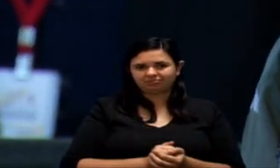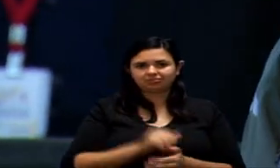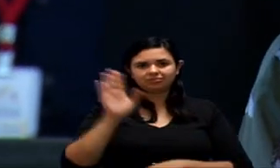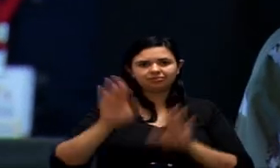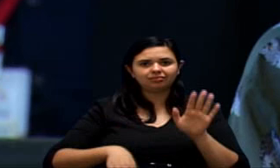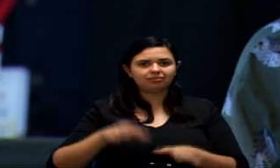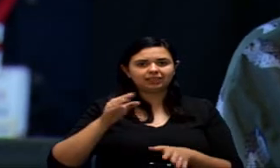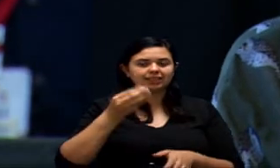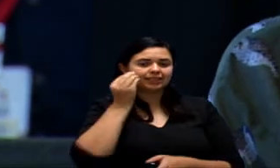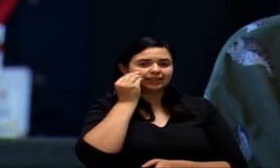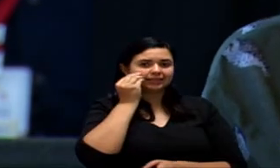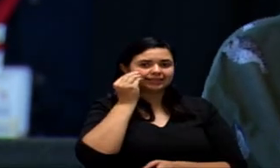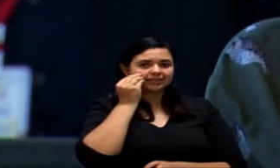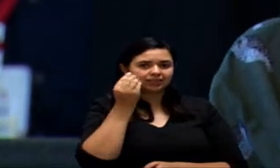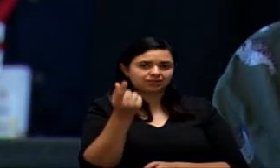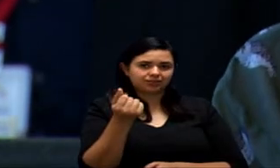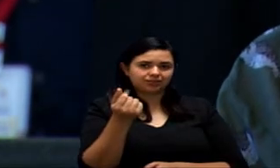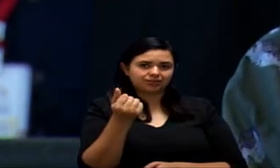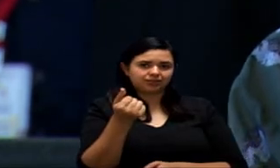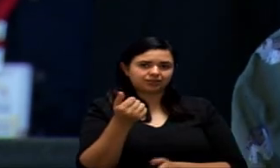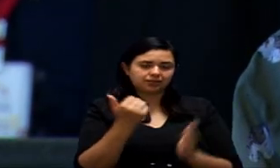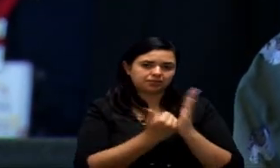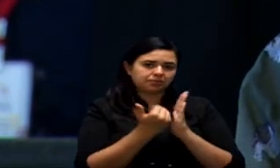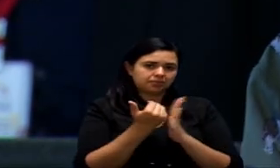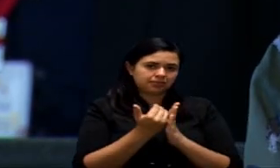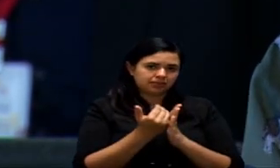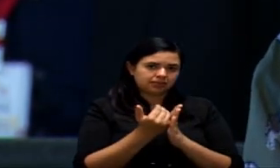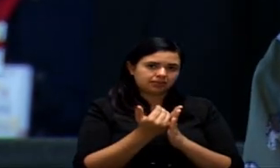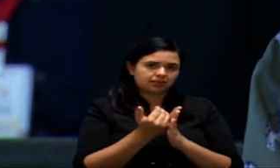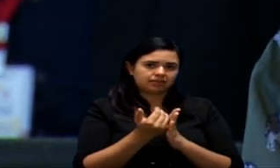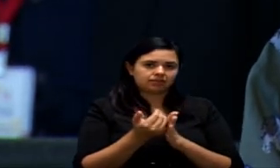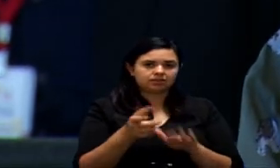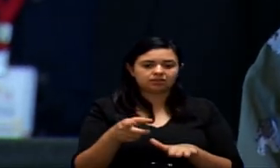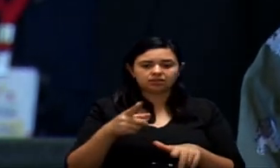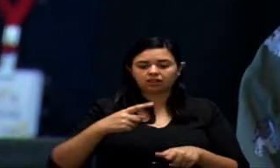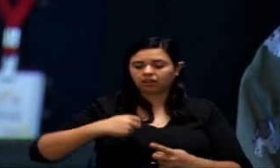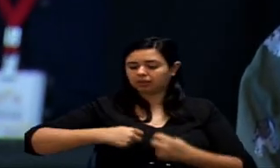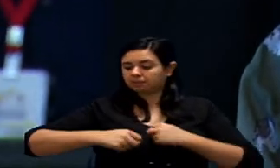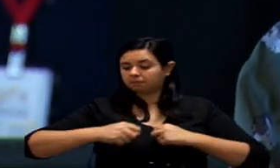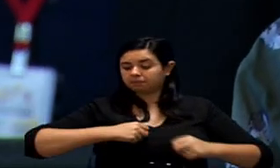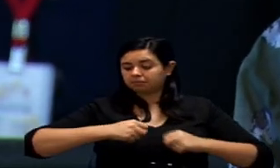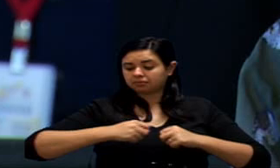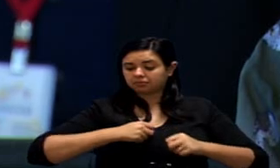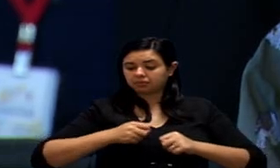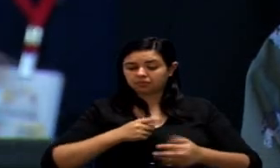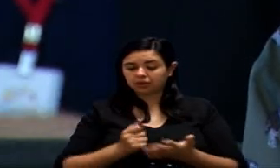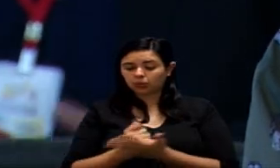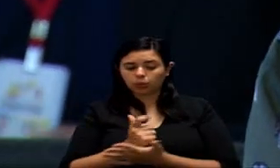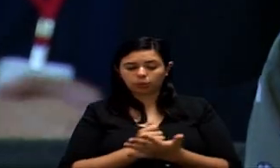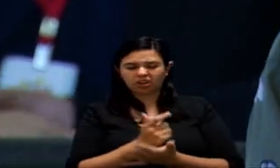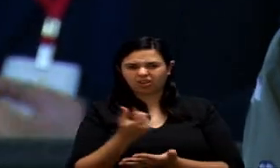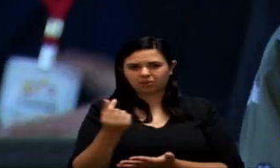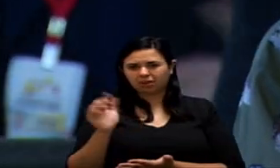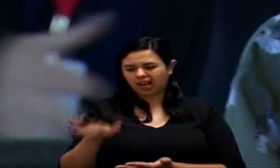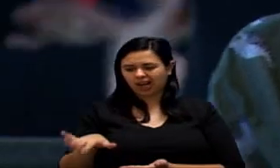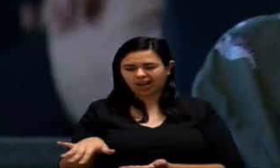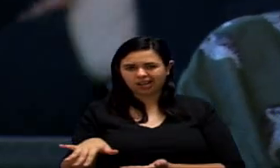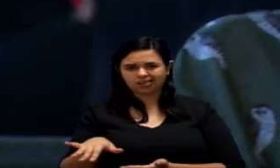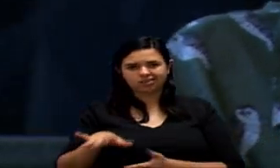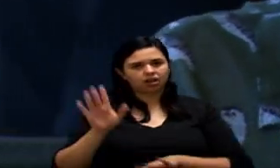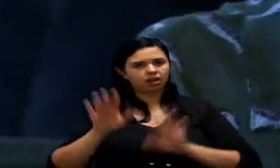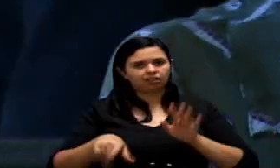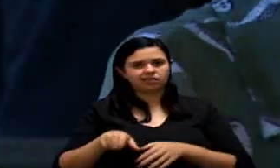ganhar mais recursos, mais dinheiro, e daí, para isso, eles usam material de péssima qualidade. E isso recai sobre